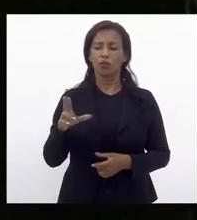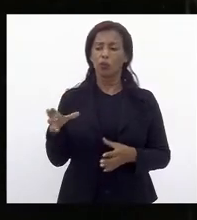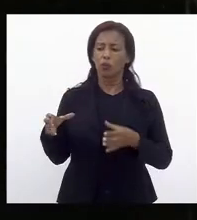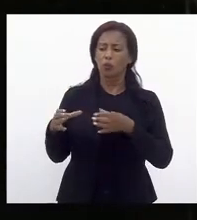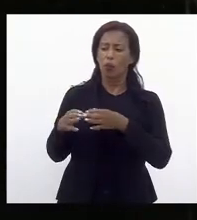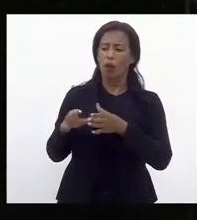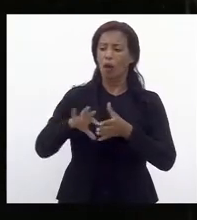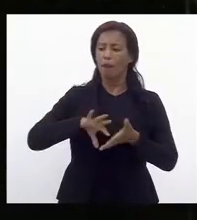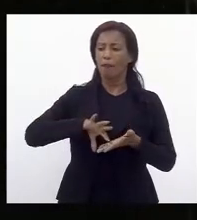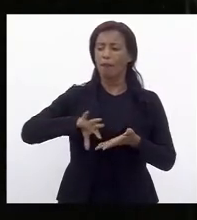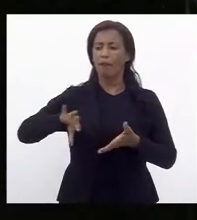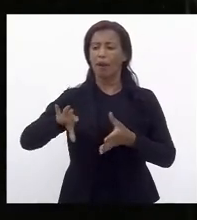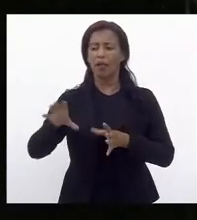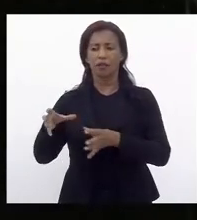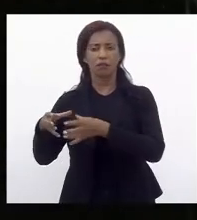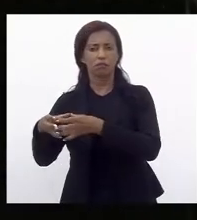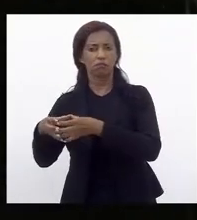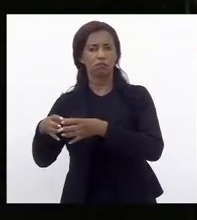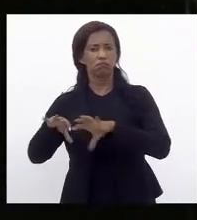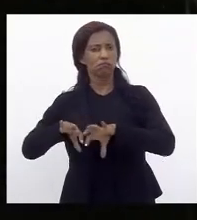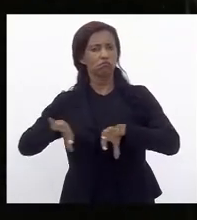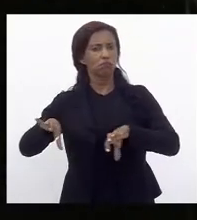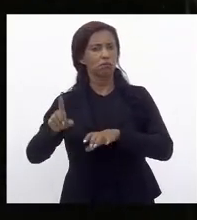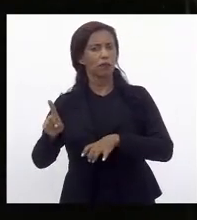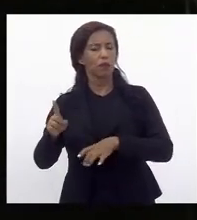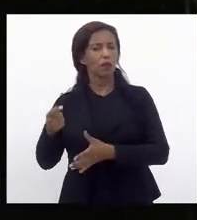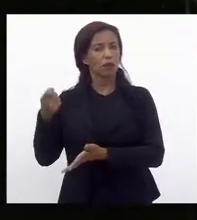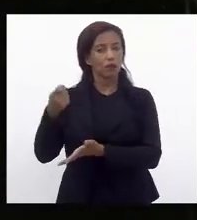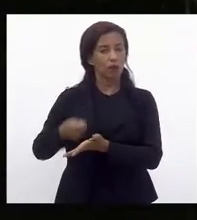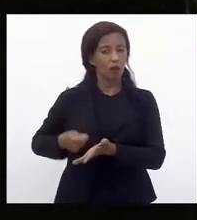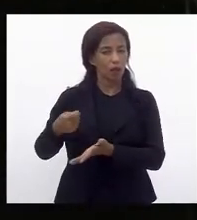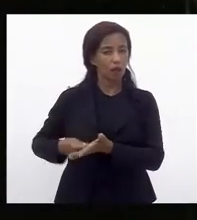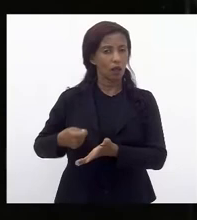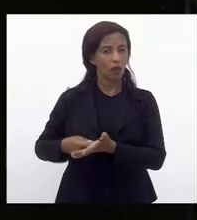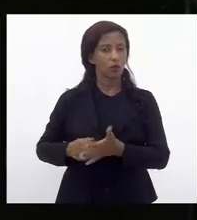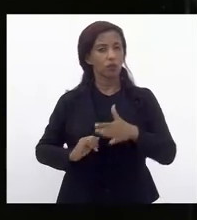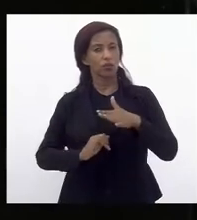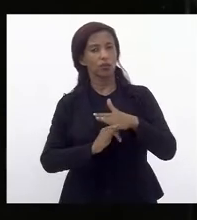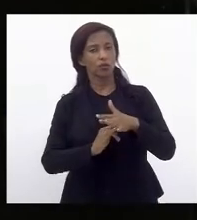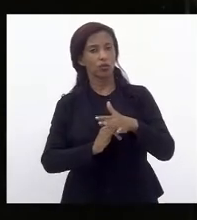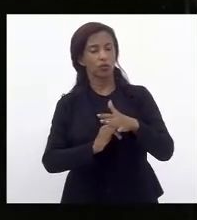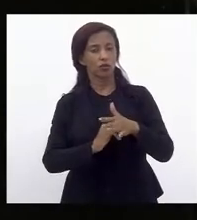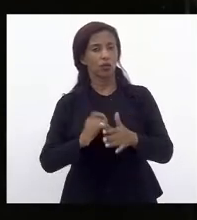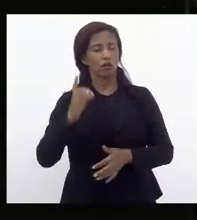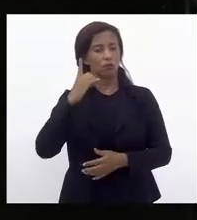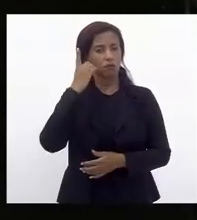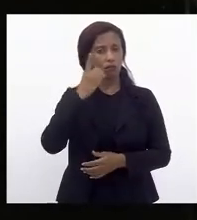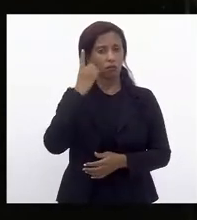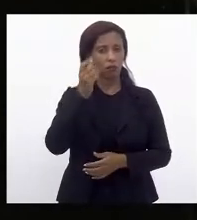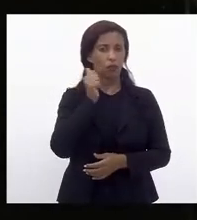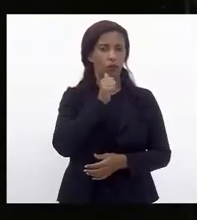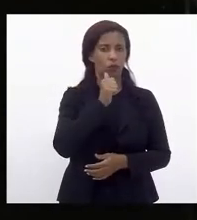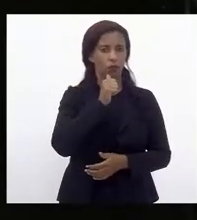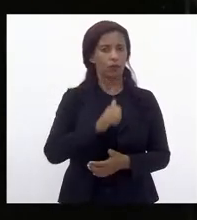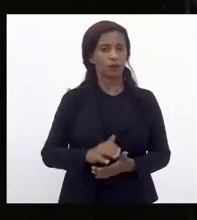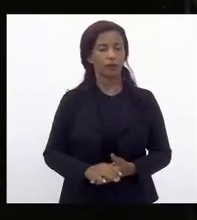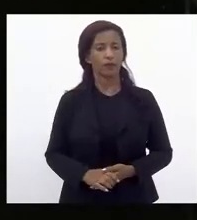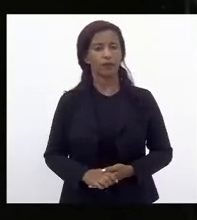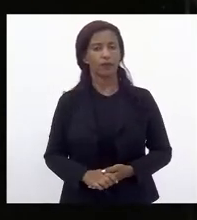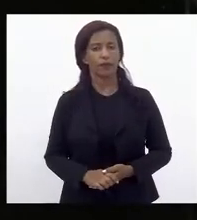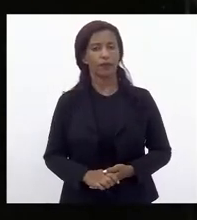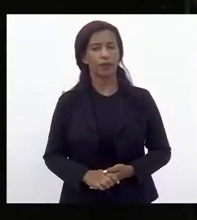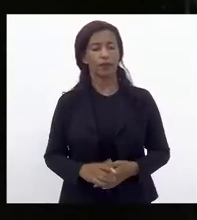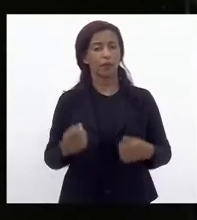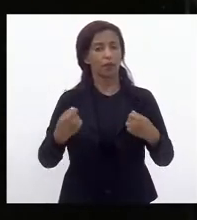à parte da luta institucional das deputadas.